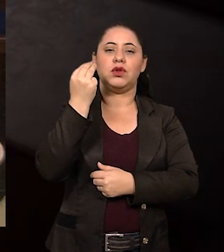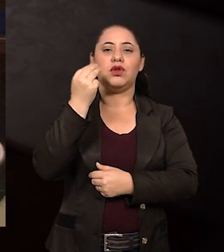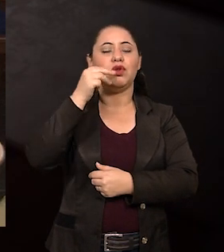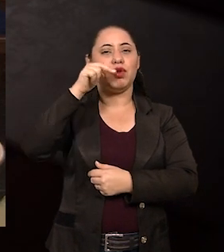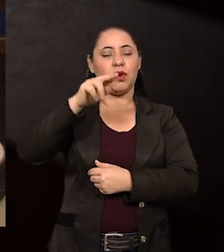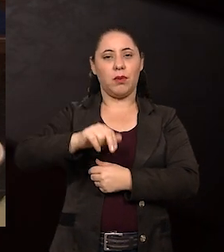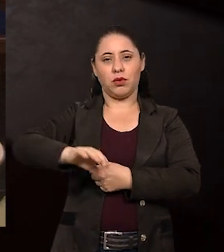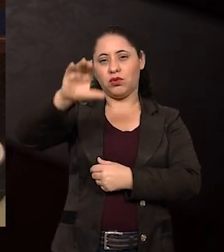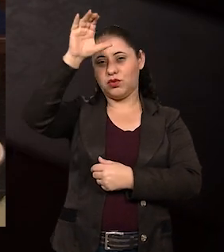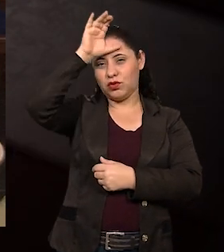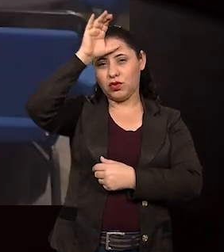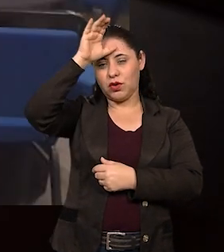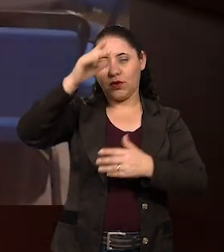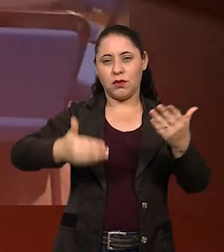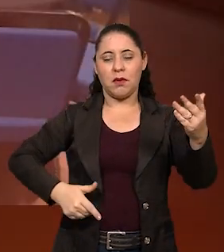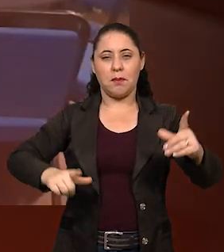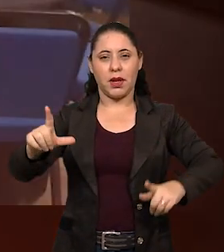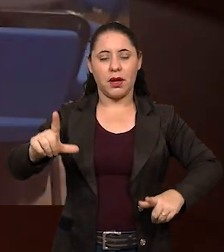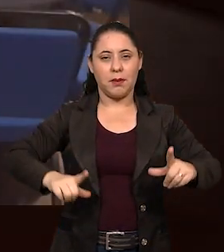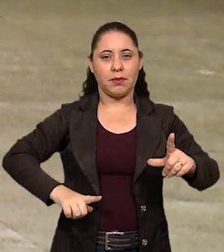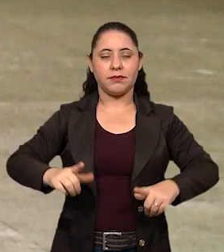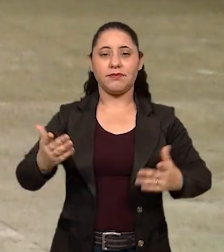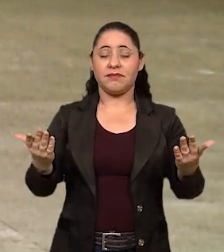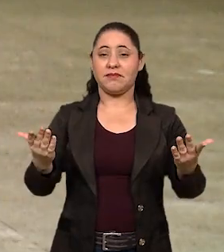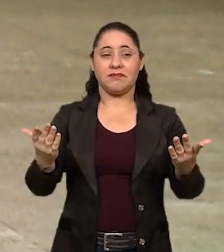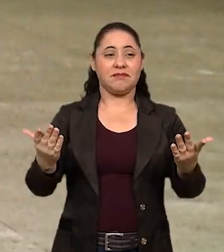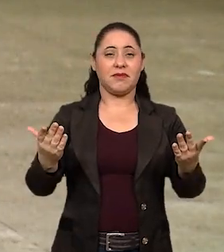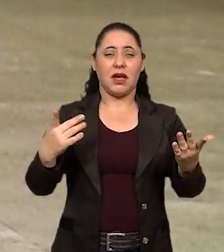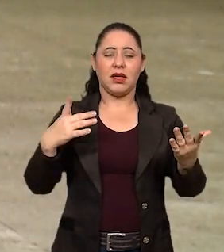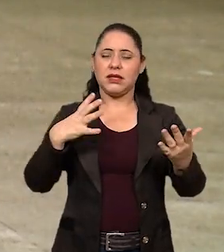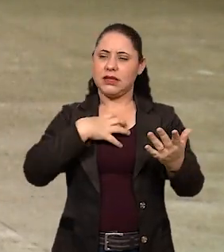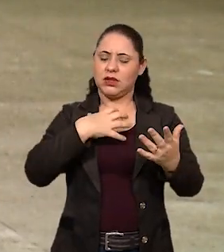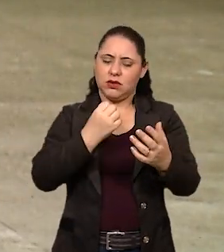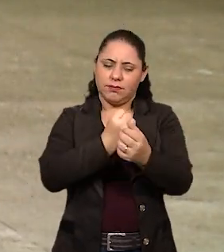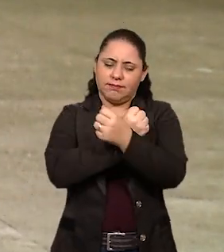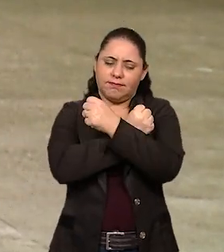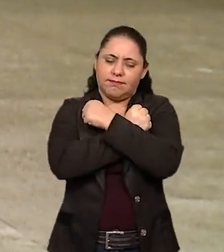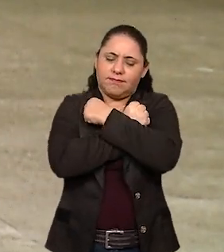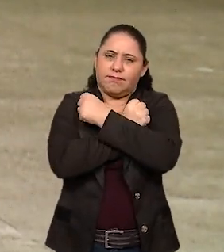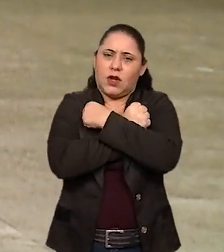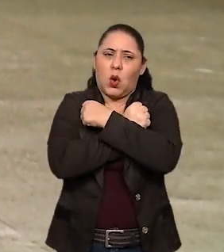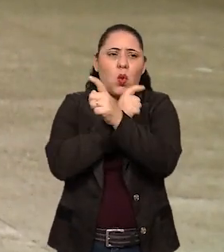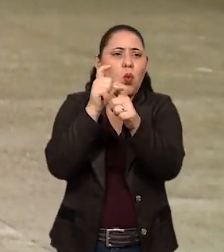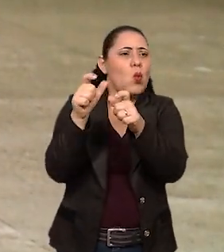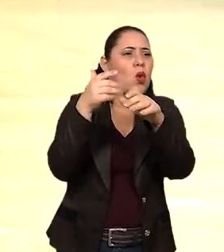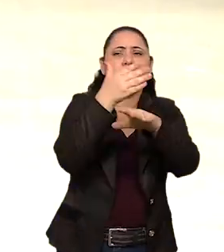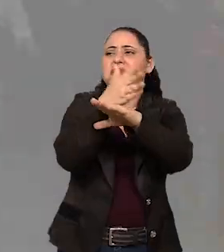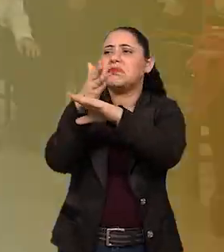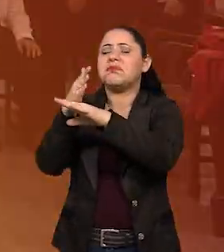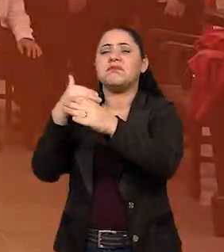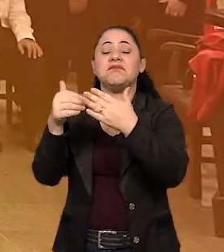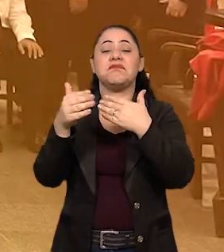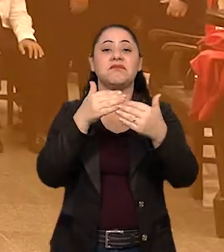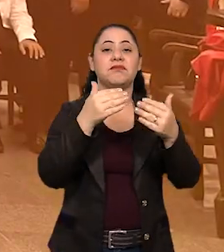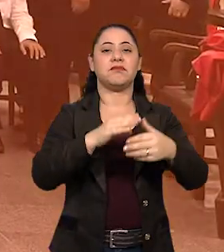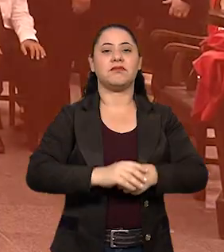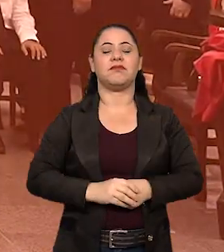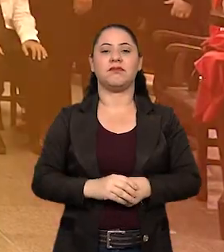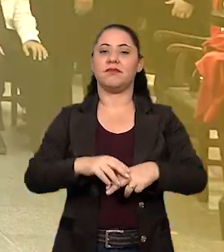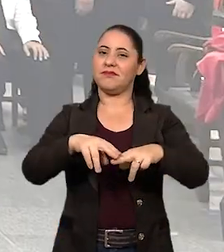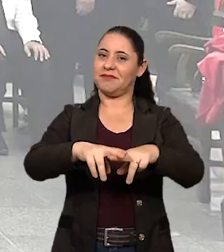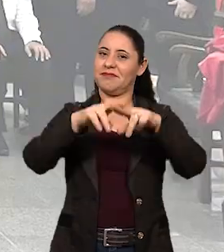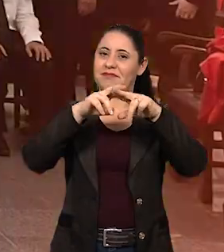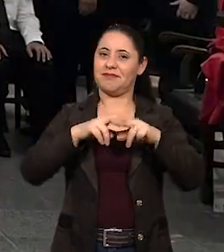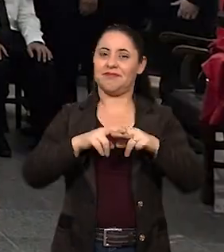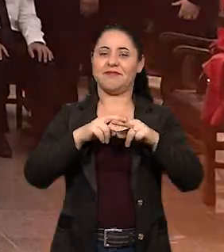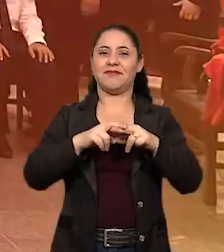tios, primos ao redor do mundo todo. Então, é você se sentir abraçado onde quer que você vá.